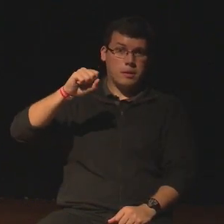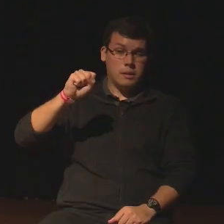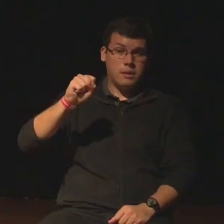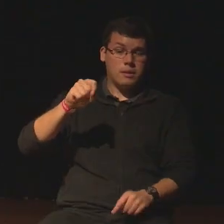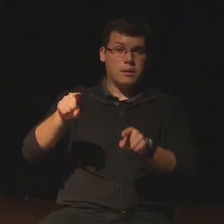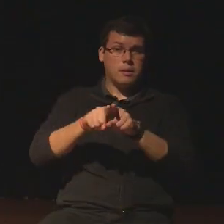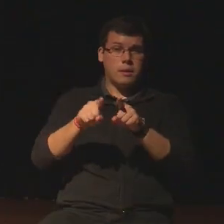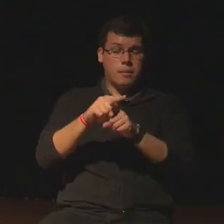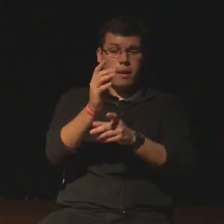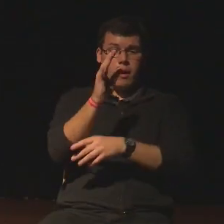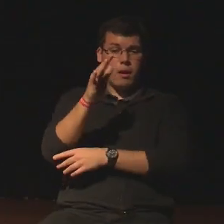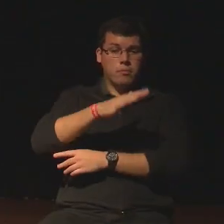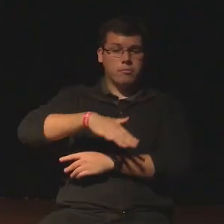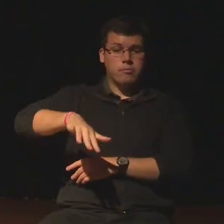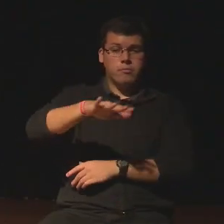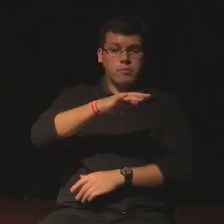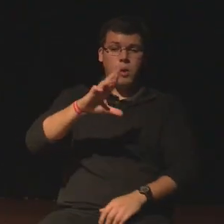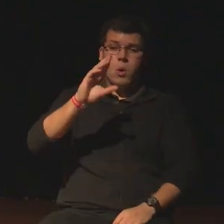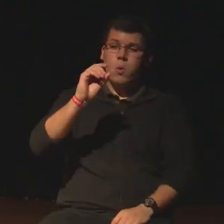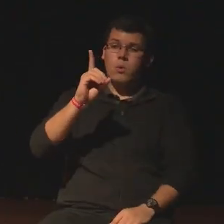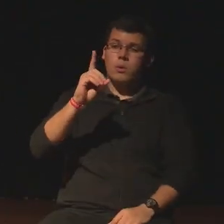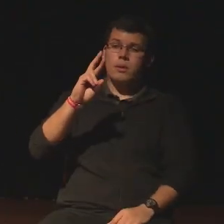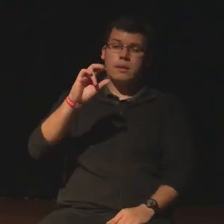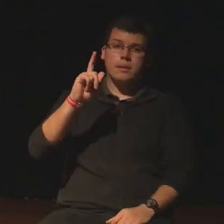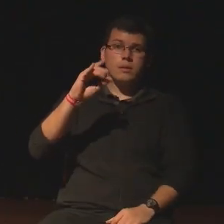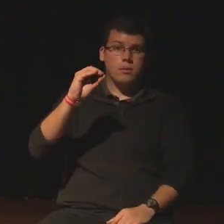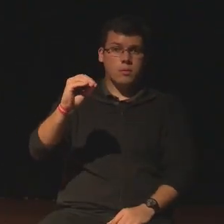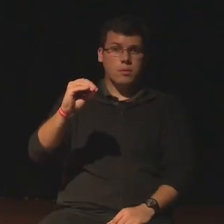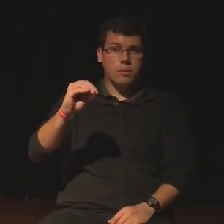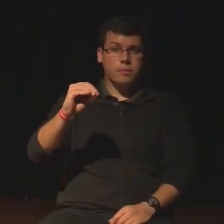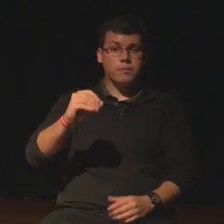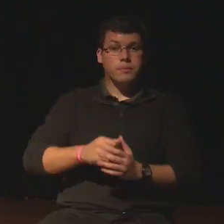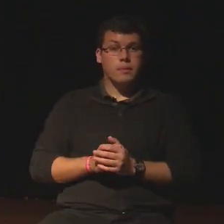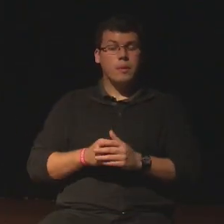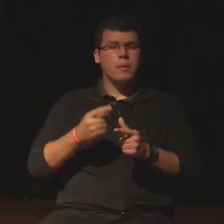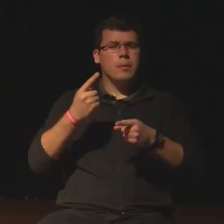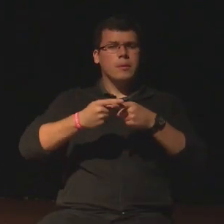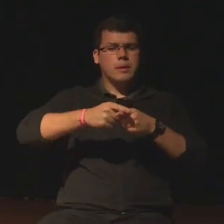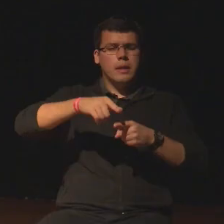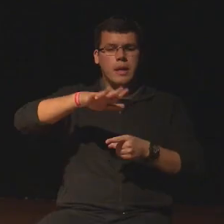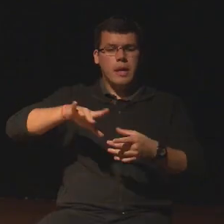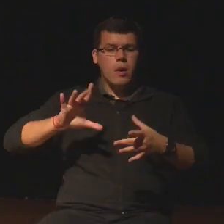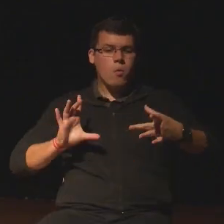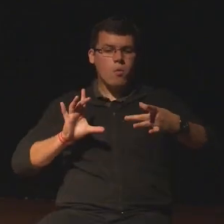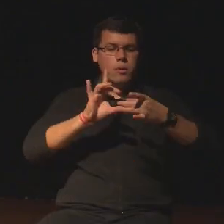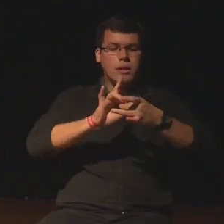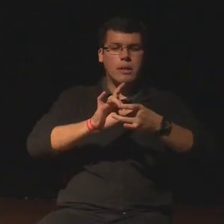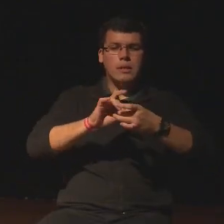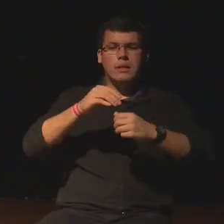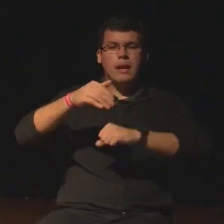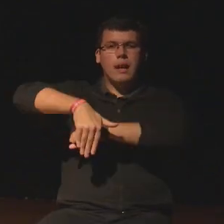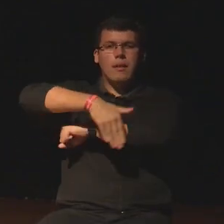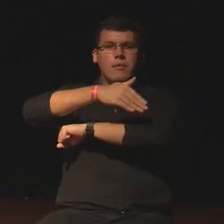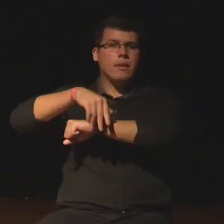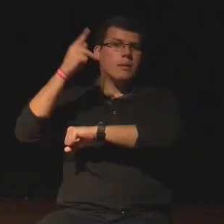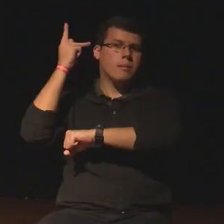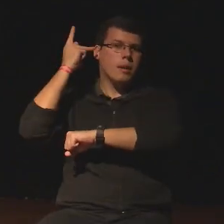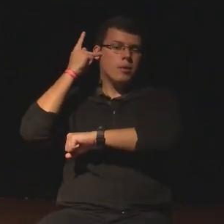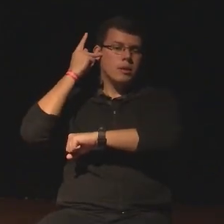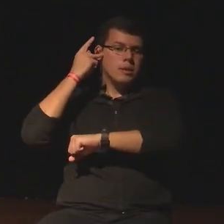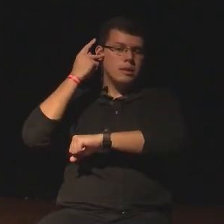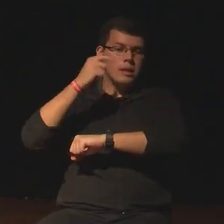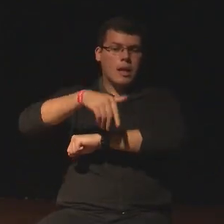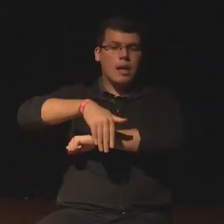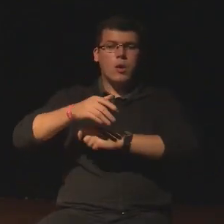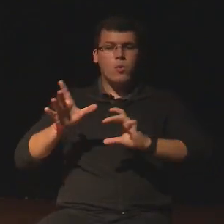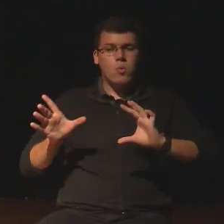Feveri, importante área de conexão entre as avenidas Paulista e 9 de Julho. A proposta prevê a